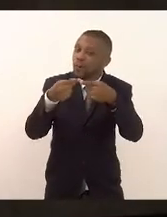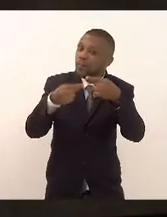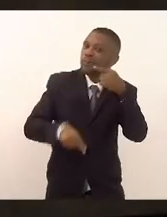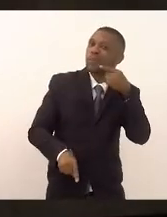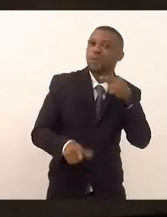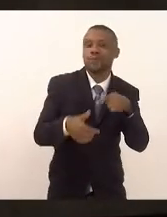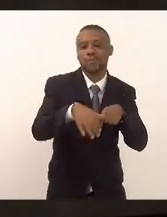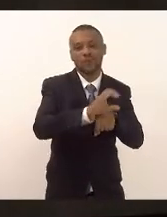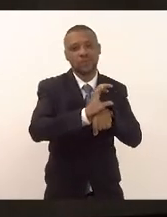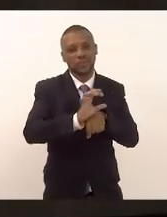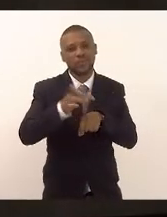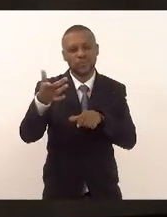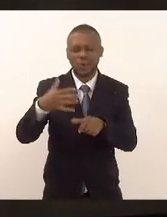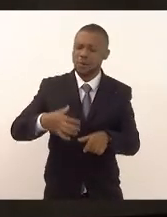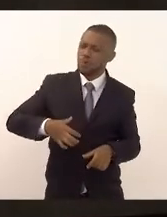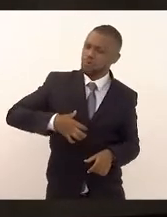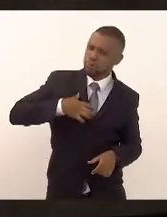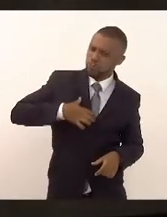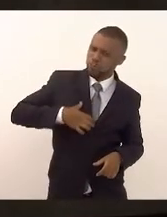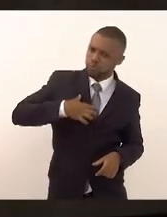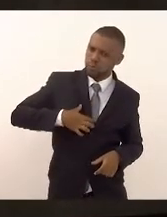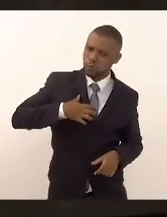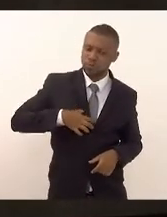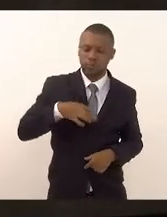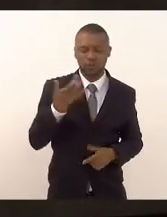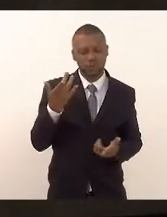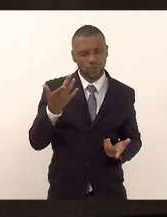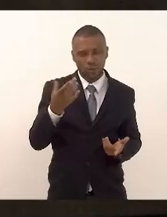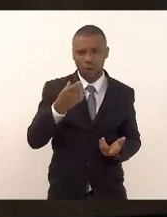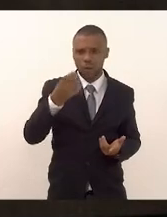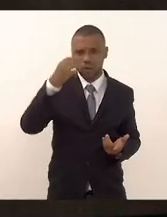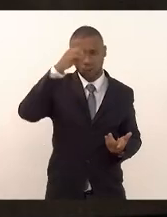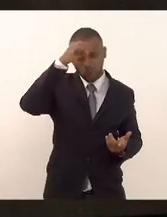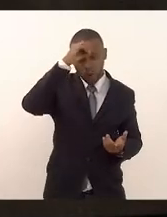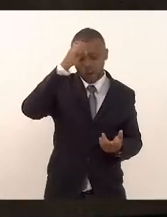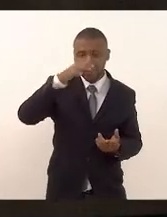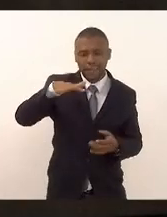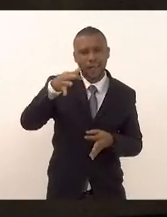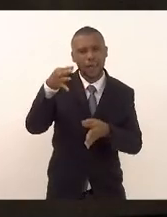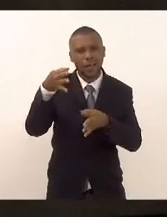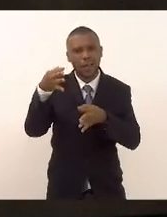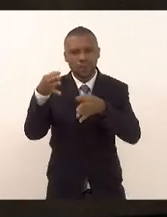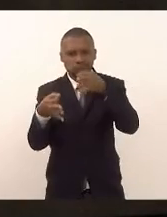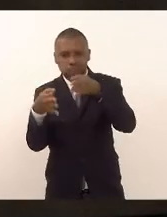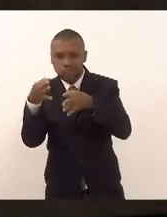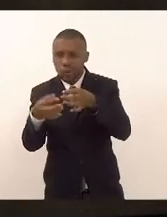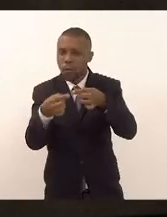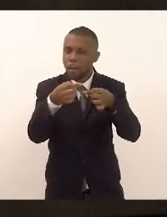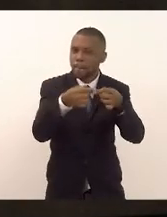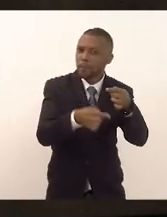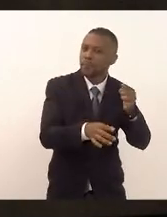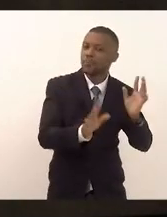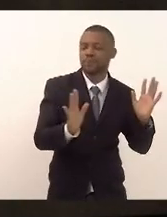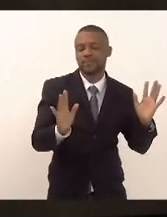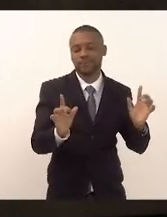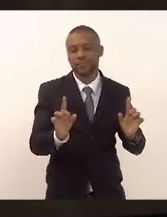injuridicidade, para o senhor ficar mais aborrecido, né, que o senhor não gosta de juridicidade e injuridicidade.